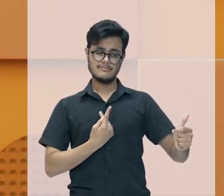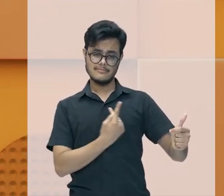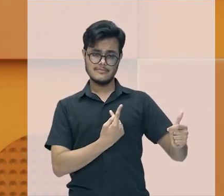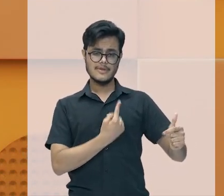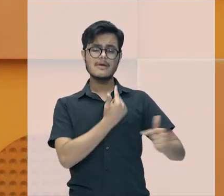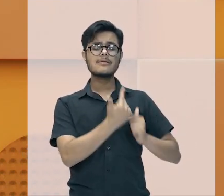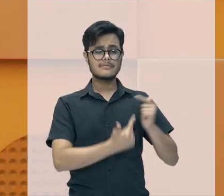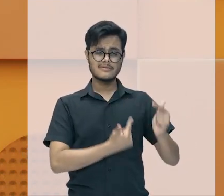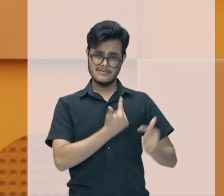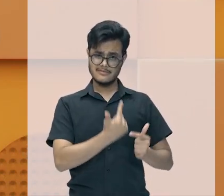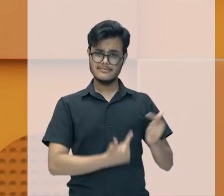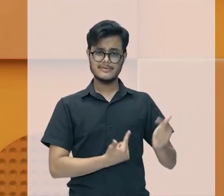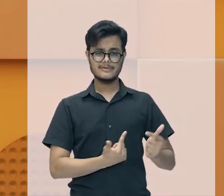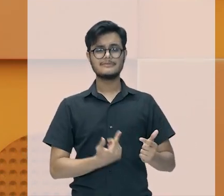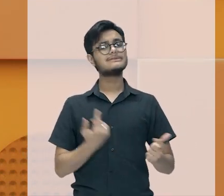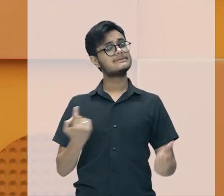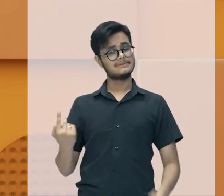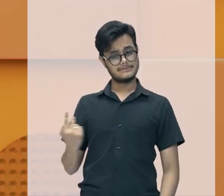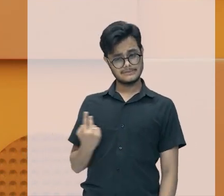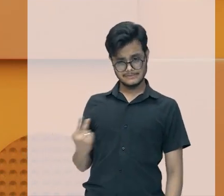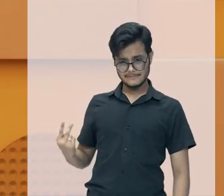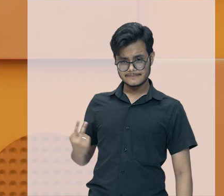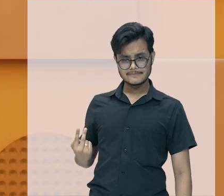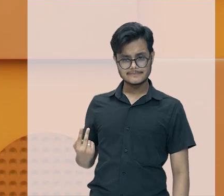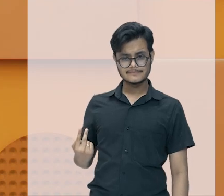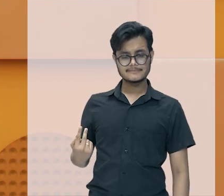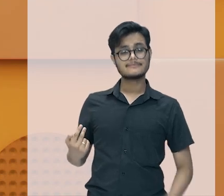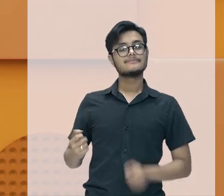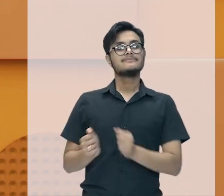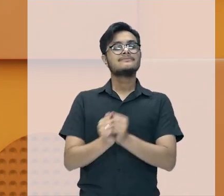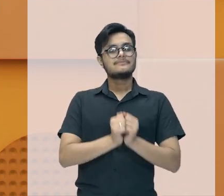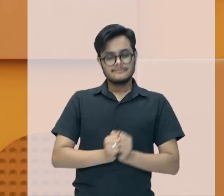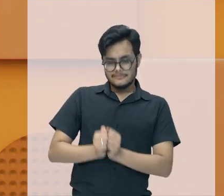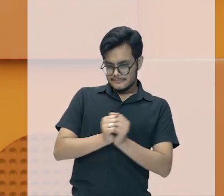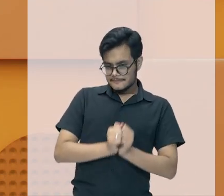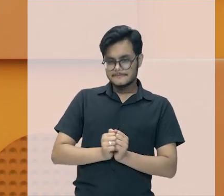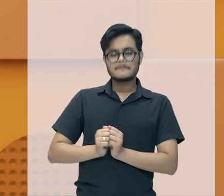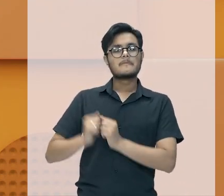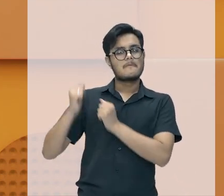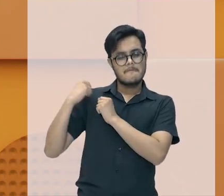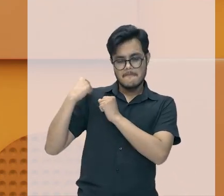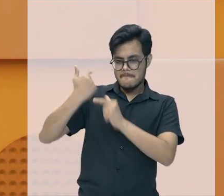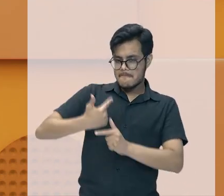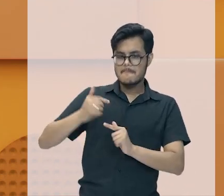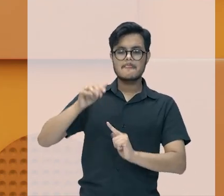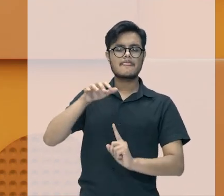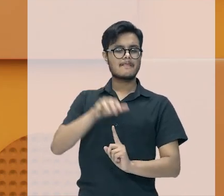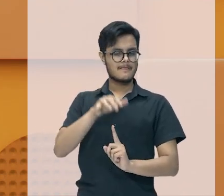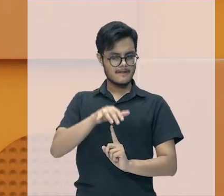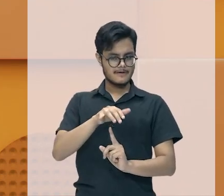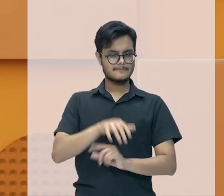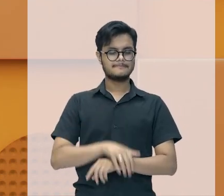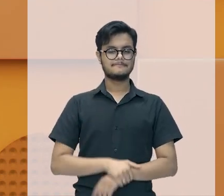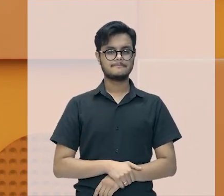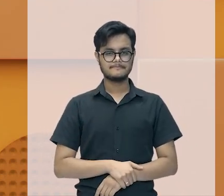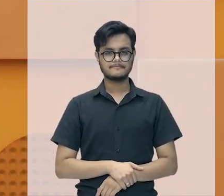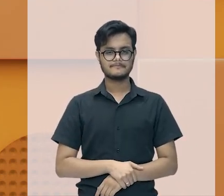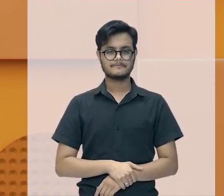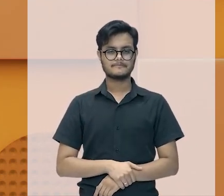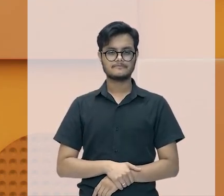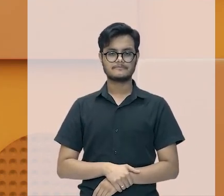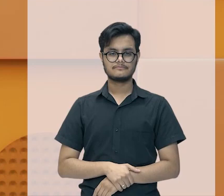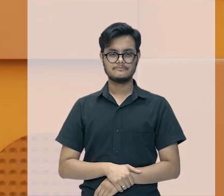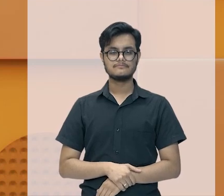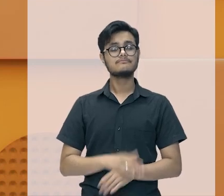sou, então, aí um povo bárbaro, percebe, então, a junção desse legado romano e germânico, ok? Que é